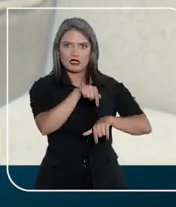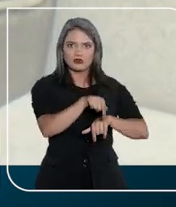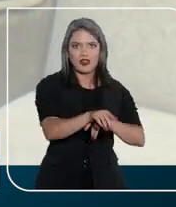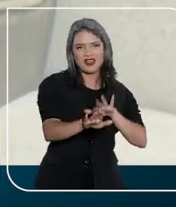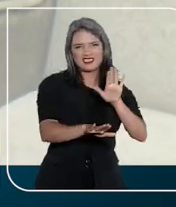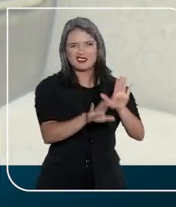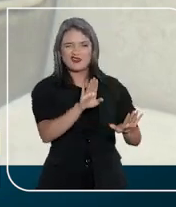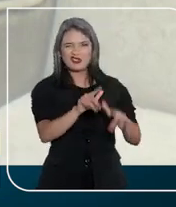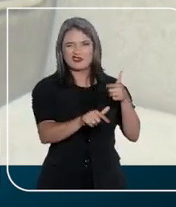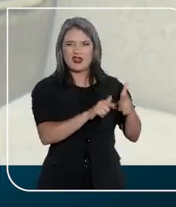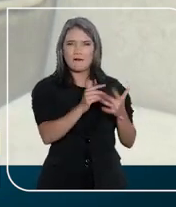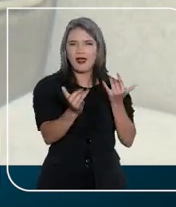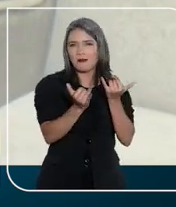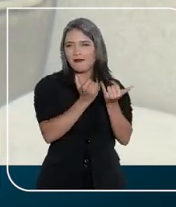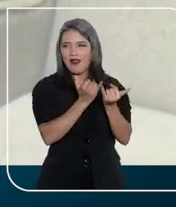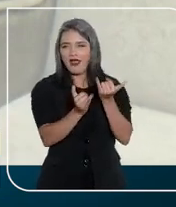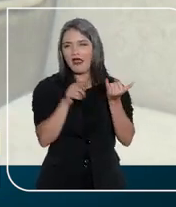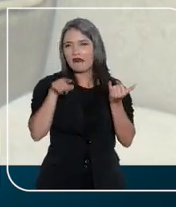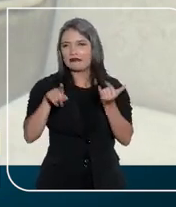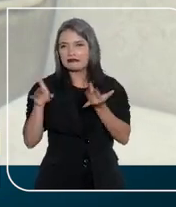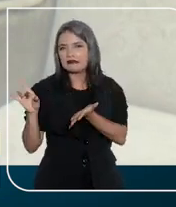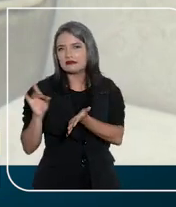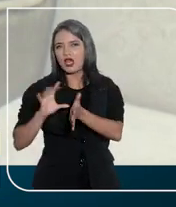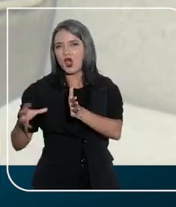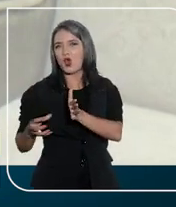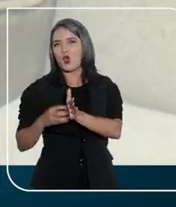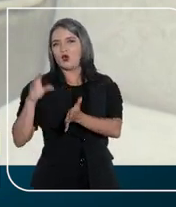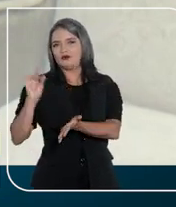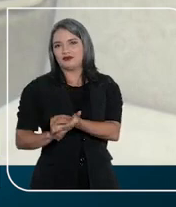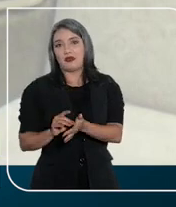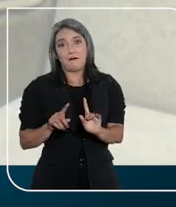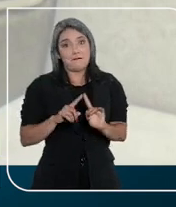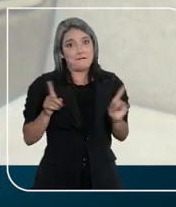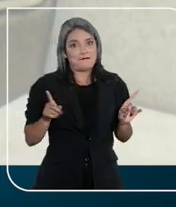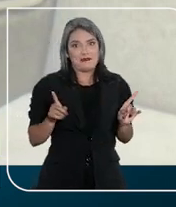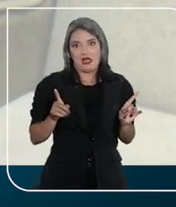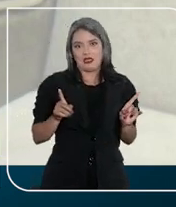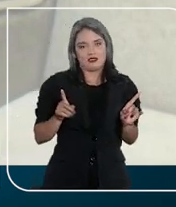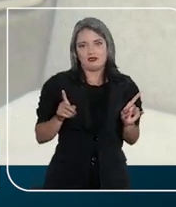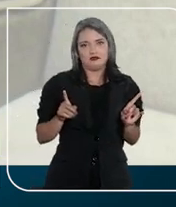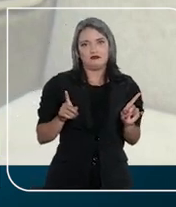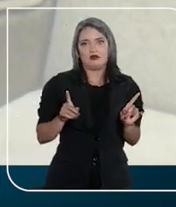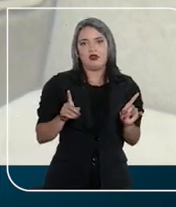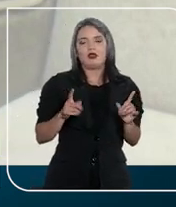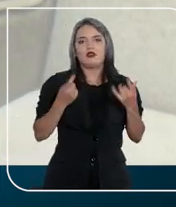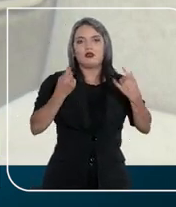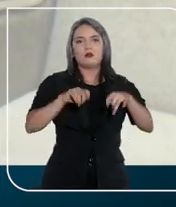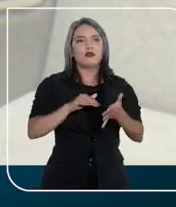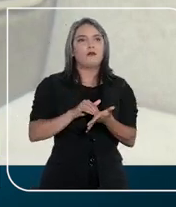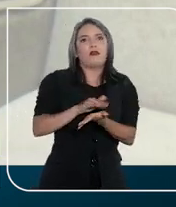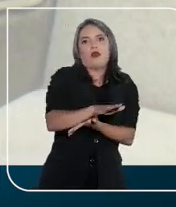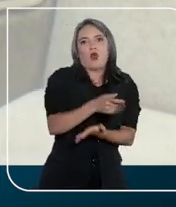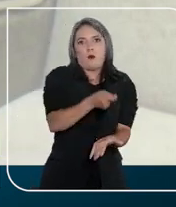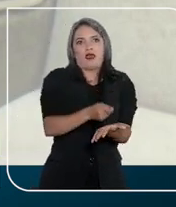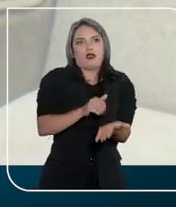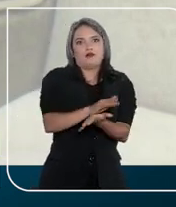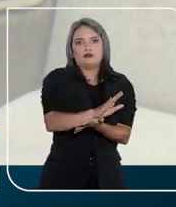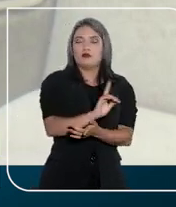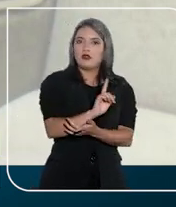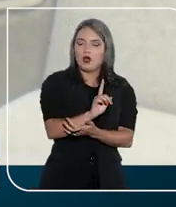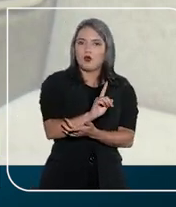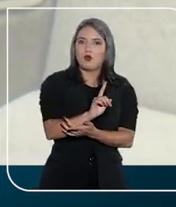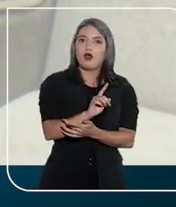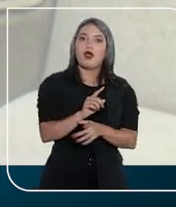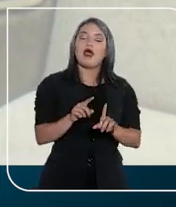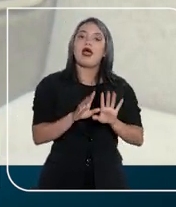correlatas àquele cargo, parecidas, assemelhadas, não traz direito à nomeação. Em relação aos contratados temporariamente,